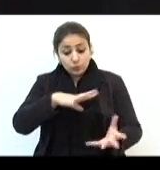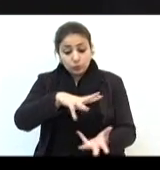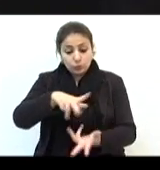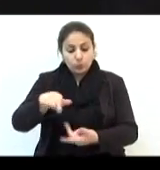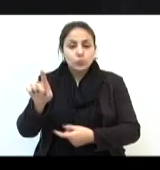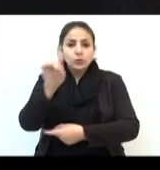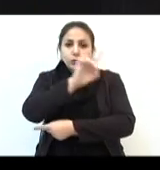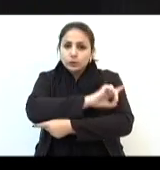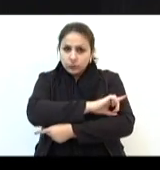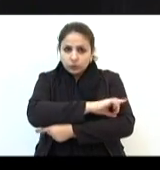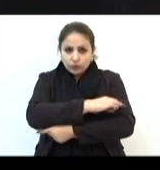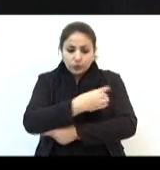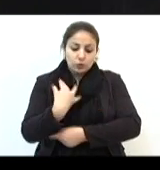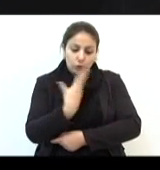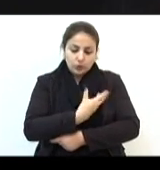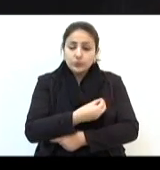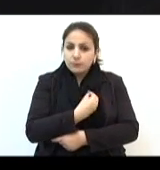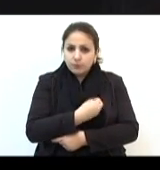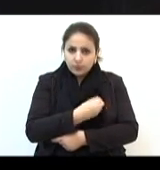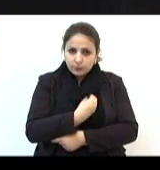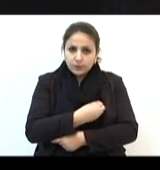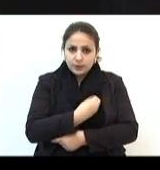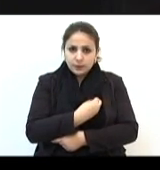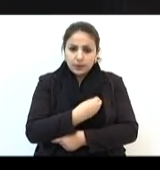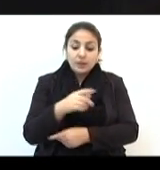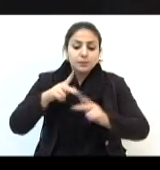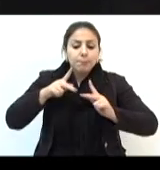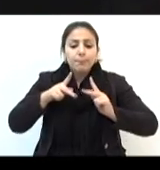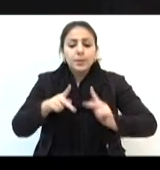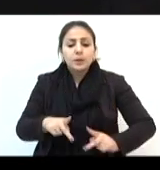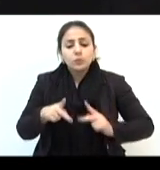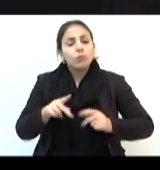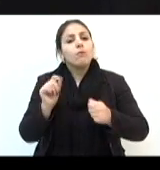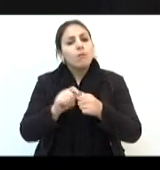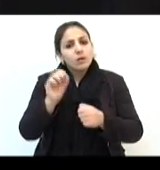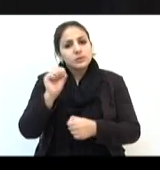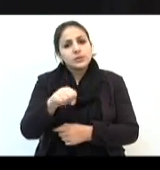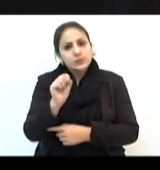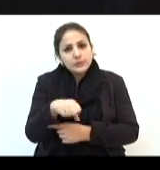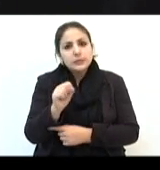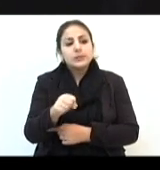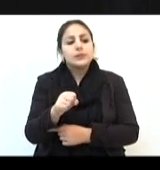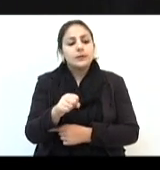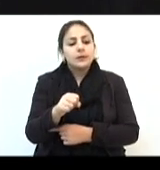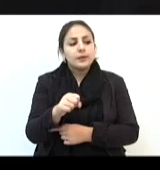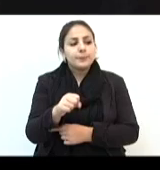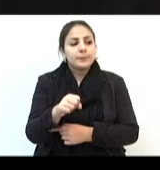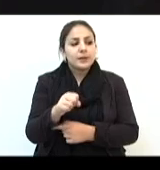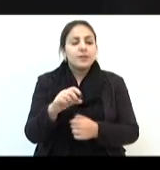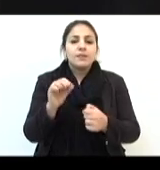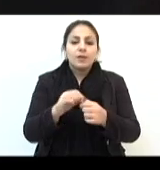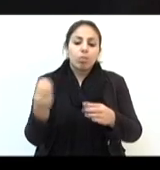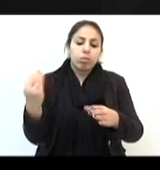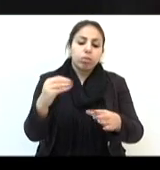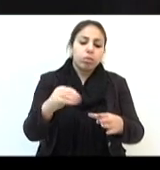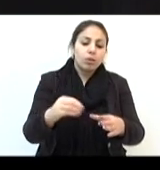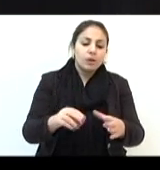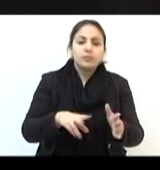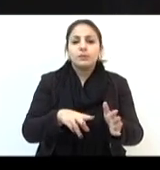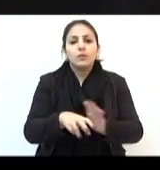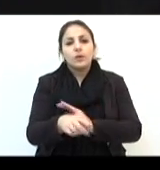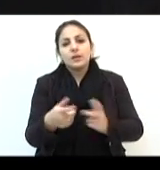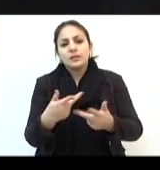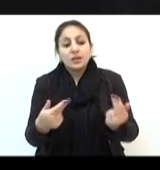gente vive, na sociedade capitalista que a gente vive, as pessoas fazem sim, burlam sim, o dinheiro é que importa, o retorno é